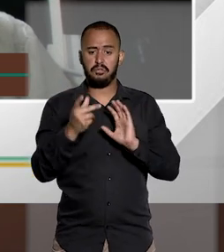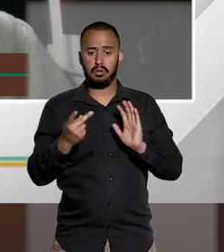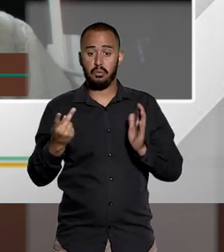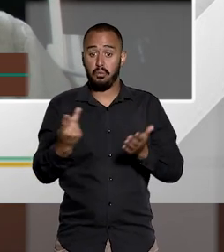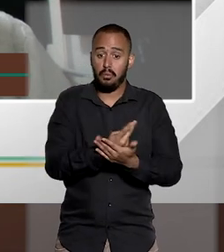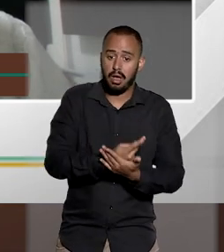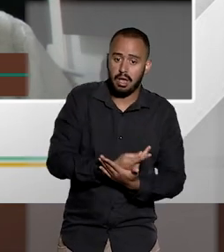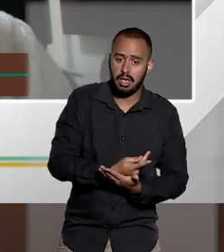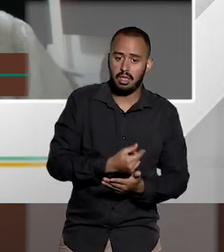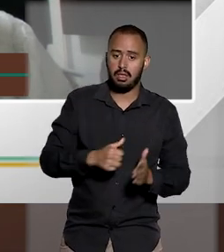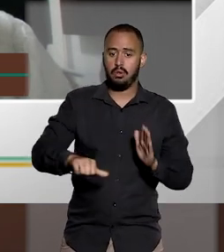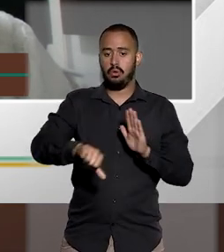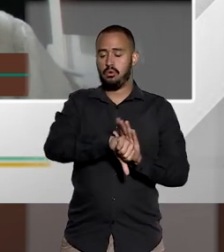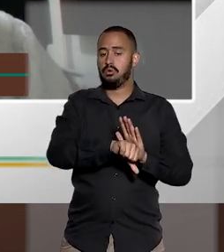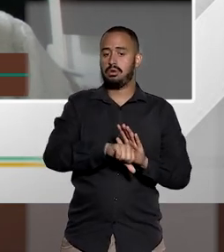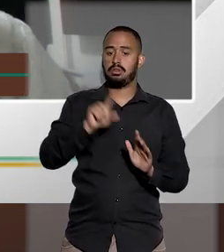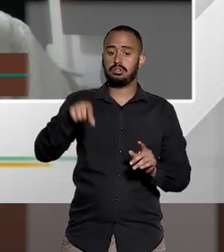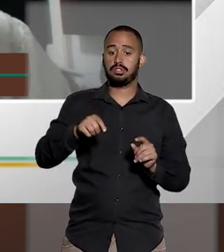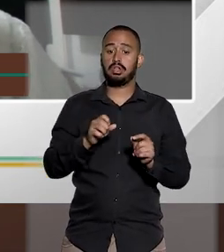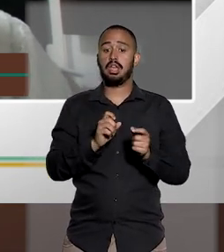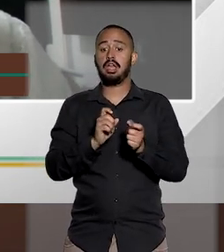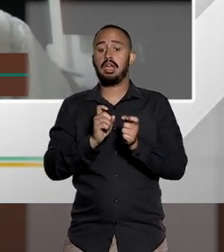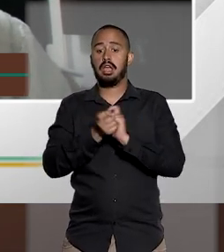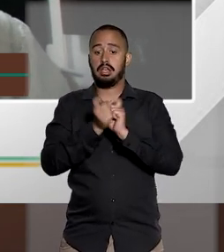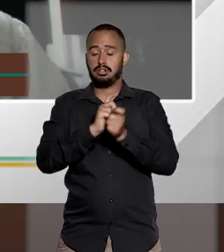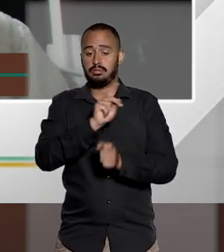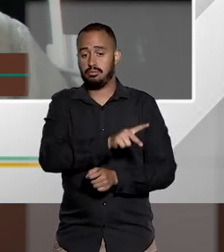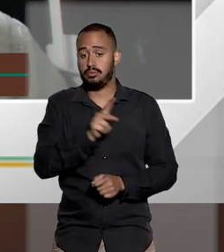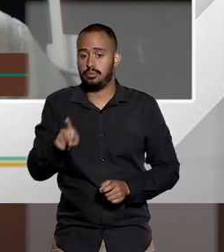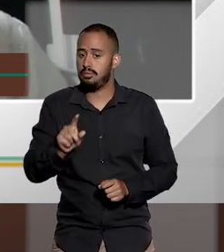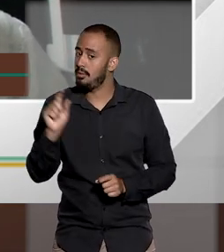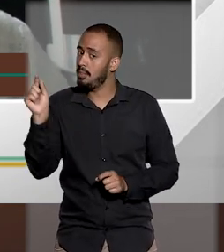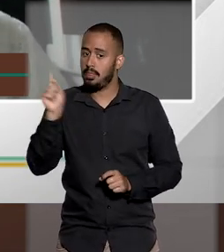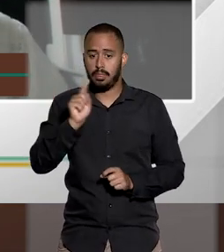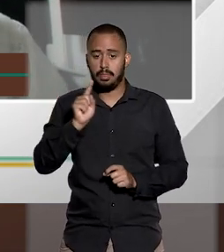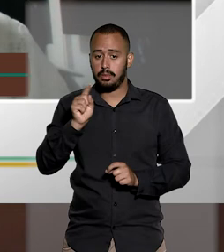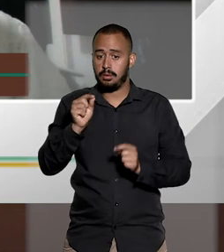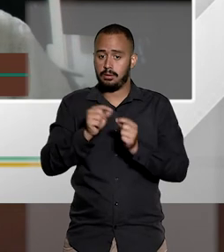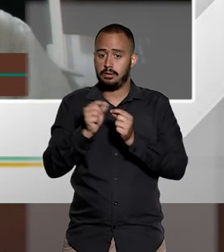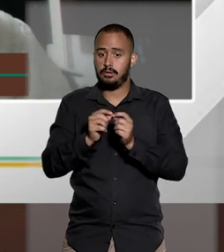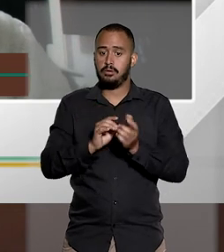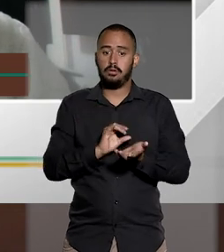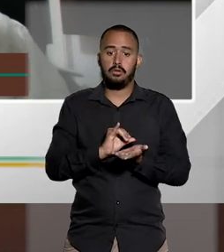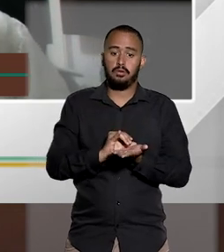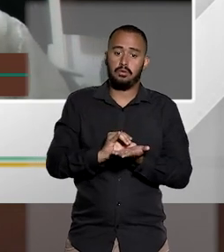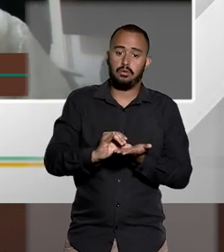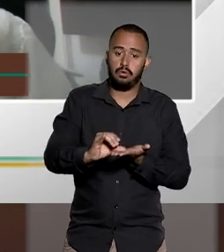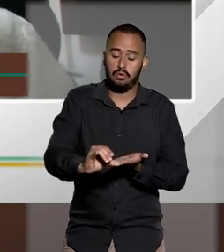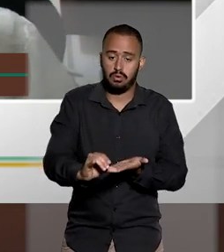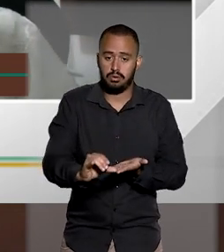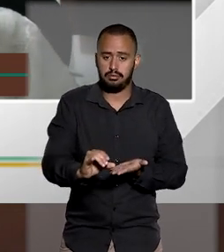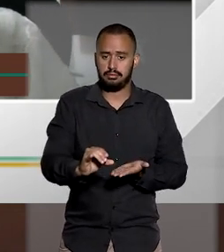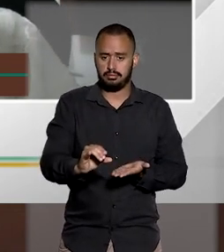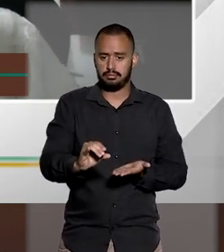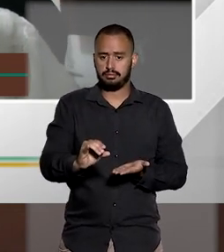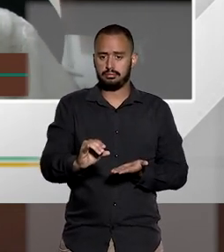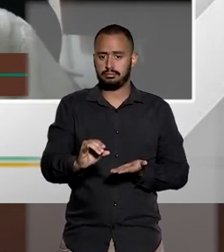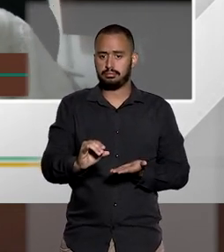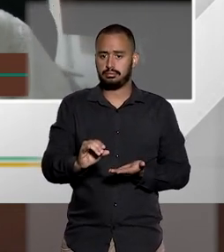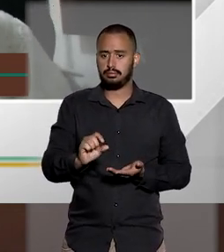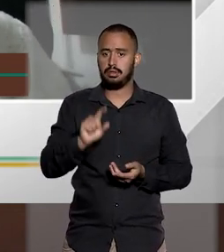ilegalidade, a administração pública não se exonera do dever de indenizar